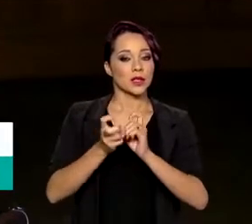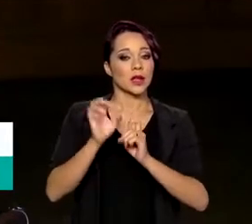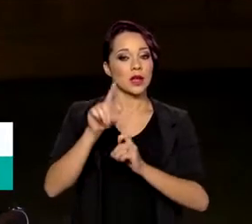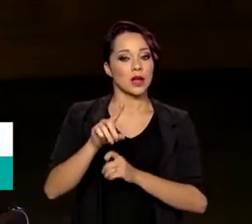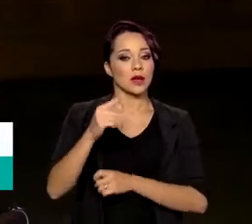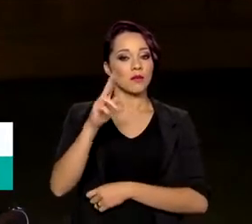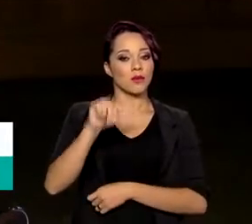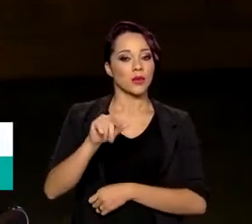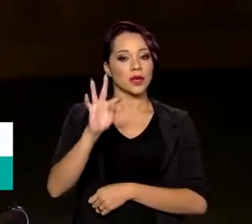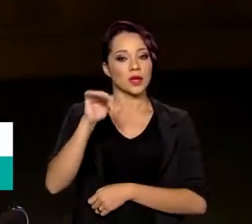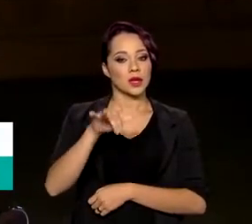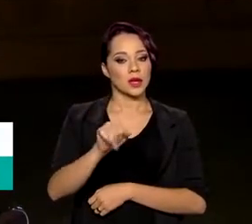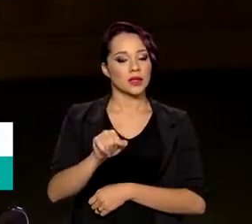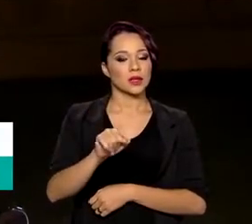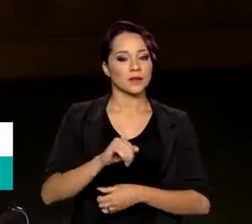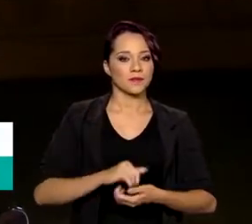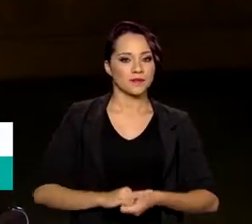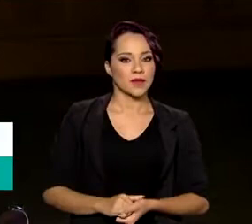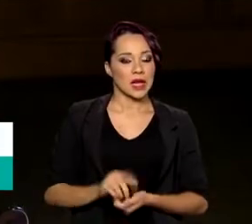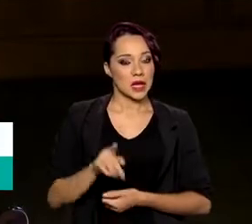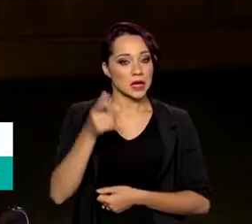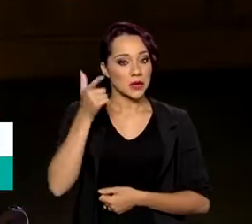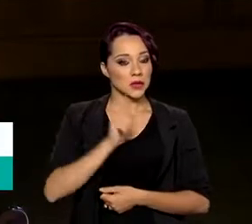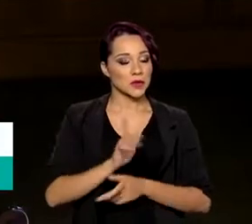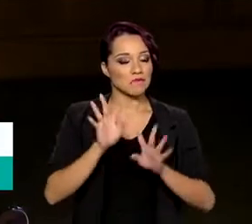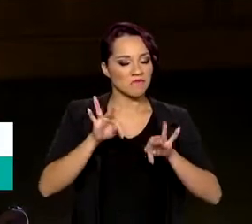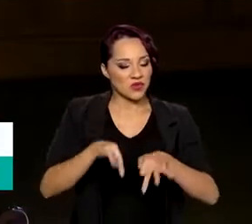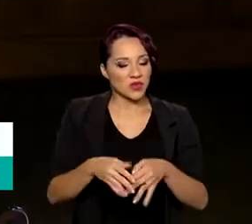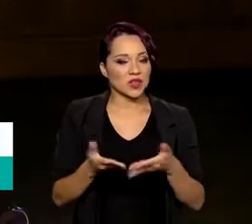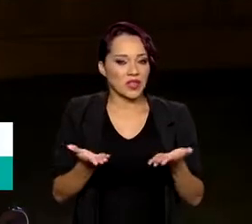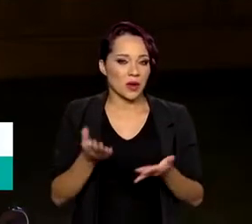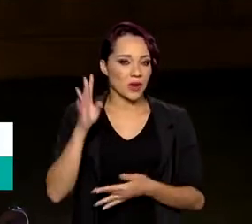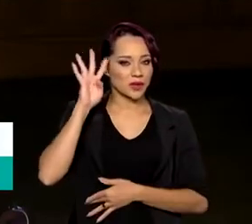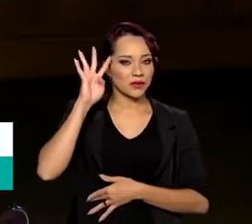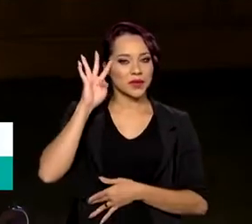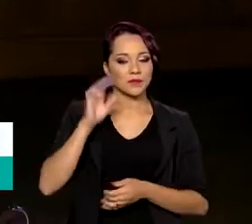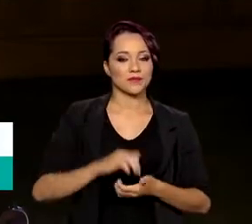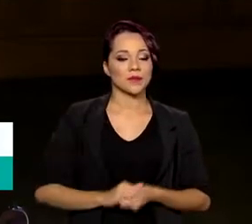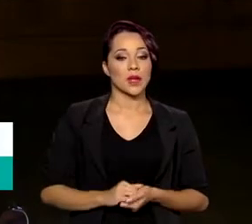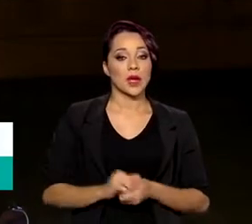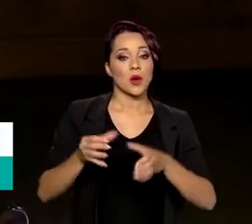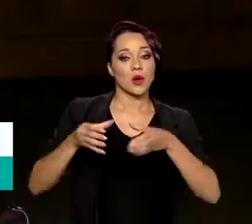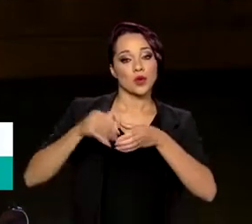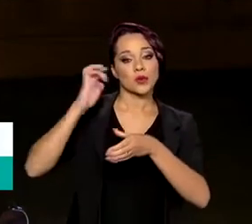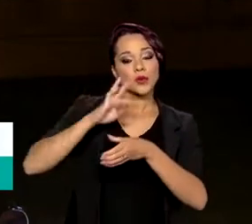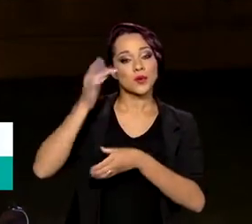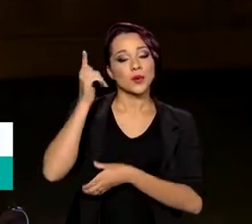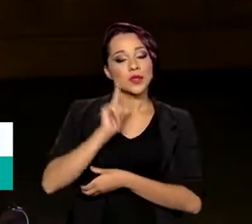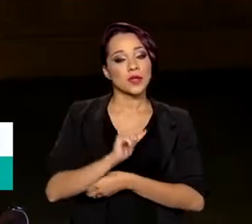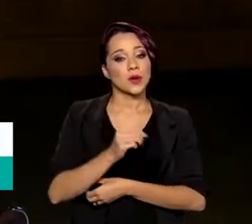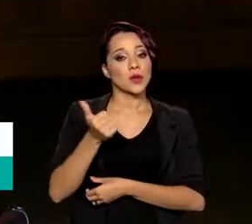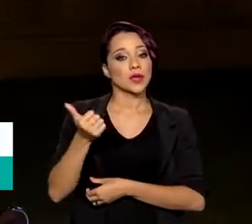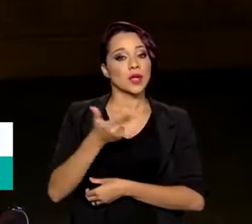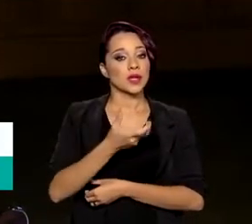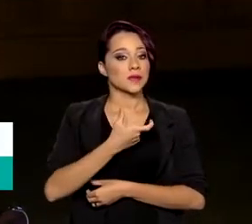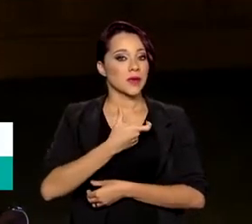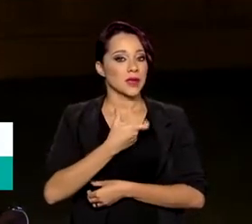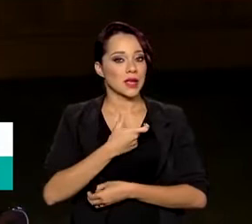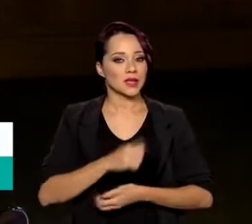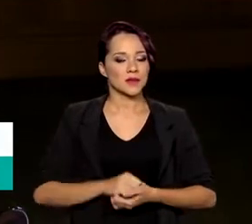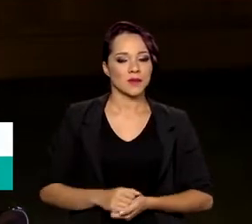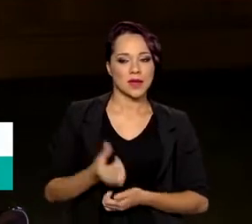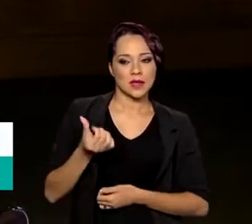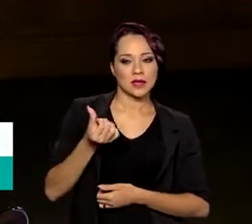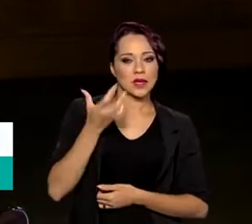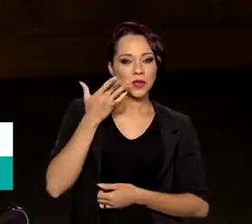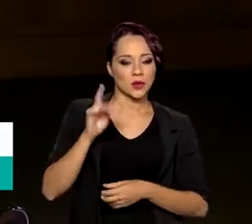Punta Cana, lá na República Dominicana, e que chegou ao fim nessa quarta-feira. A seleção brasileira conquistou ao todo 13 medalhas, 6